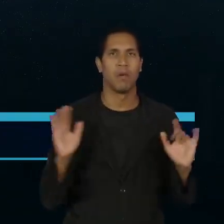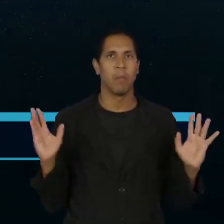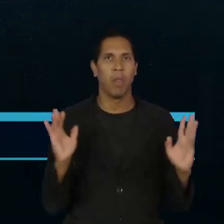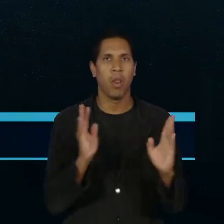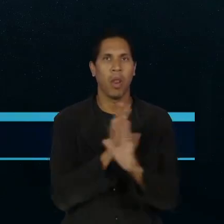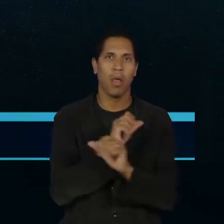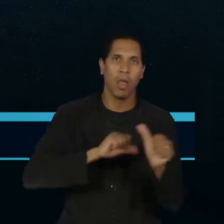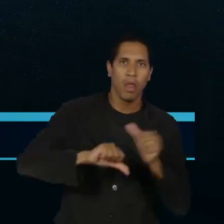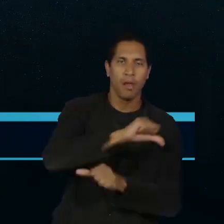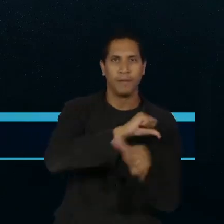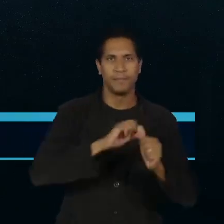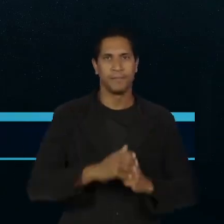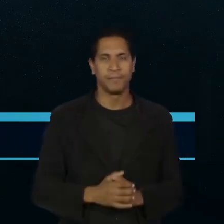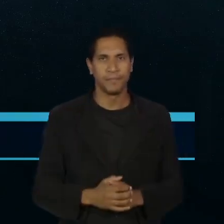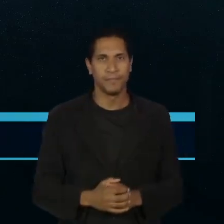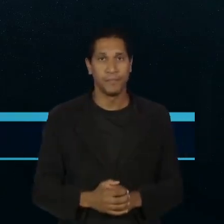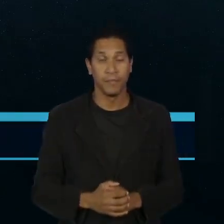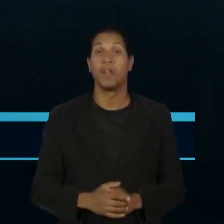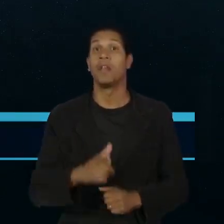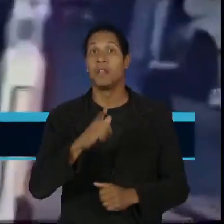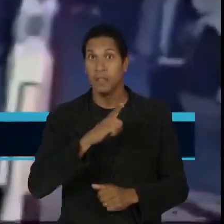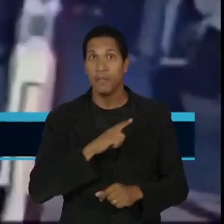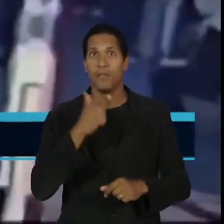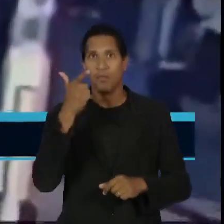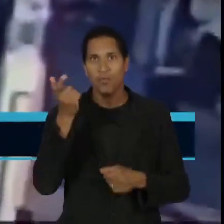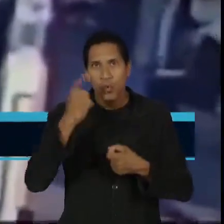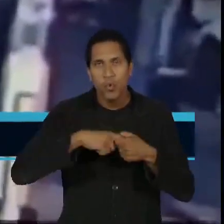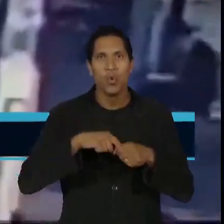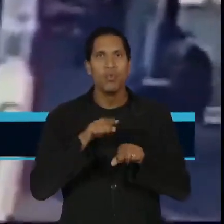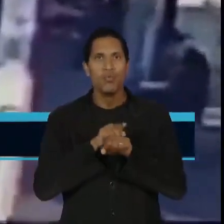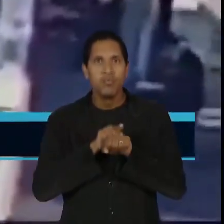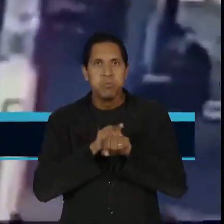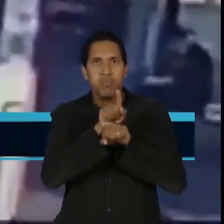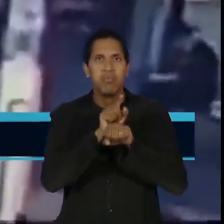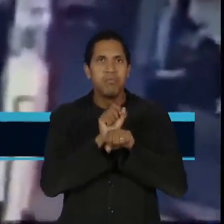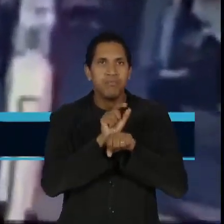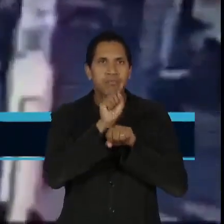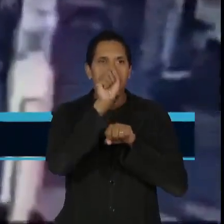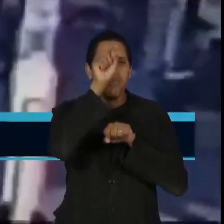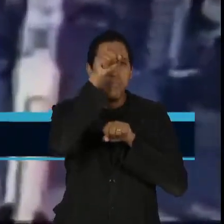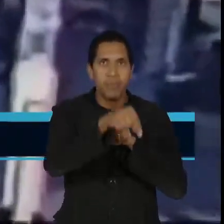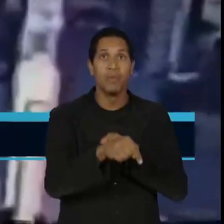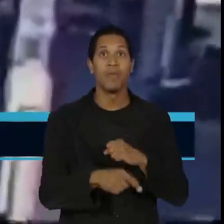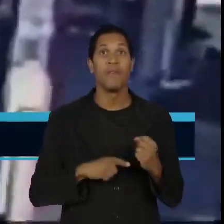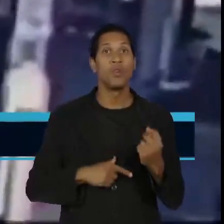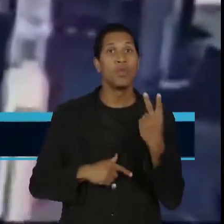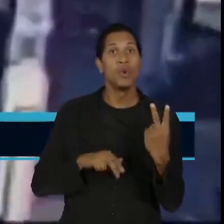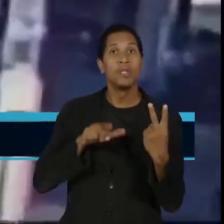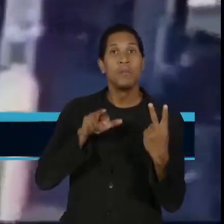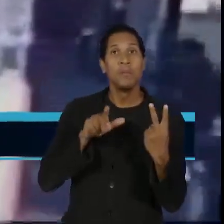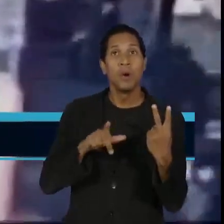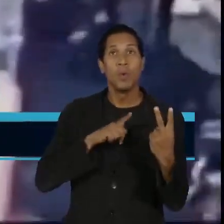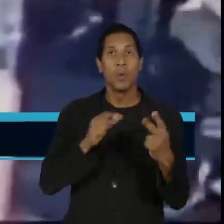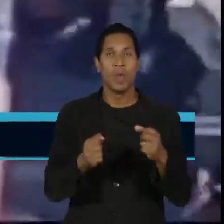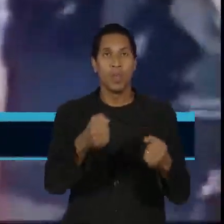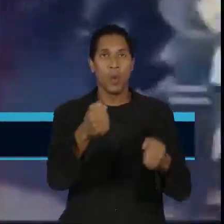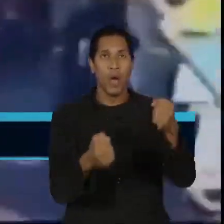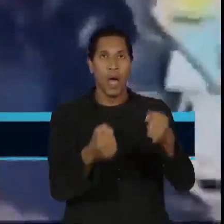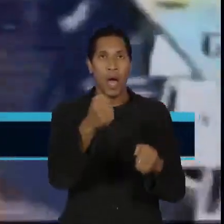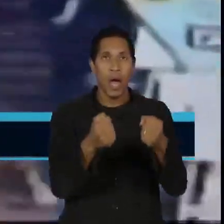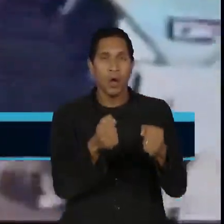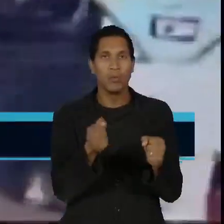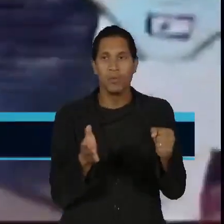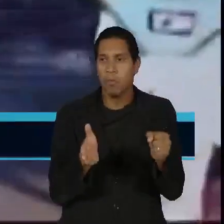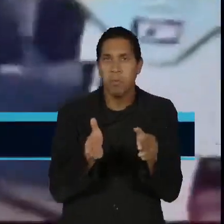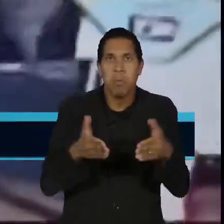Antes ainda do reinício dos bombardeios, nesta quinta-feira, dois irmãos ligados ao grupo terrorista desceram de um carro armados com um